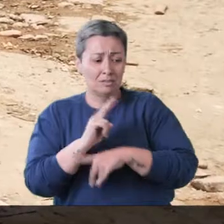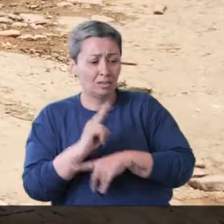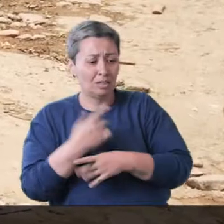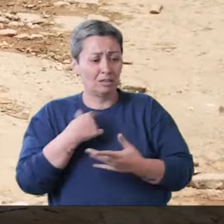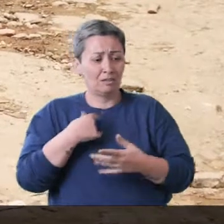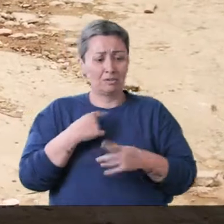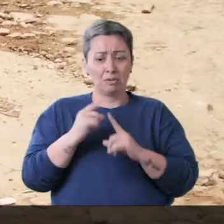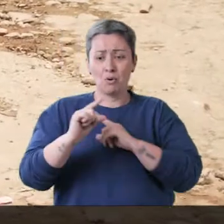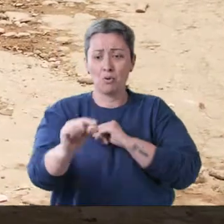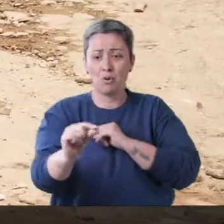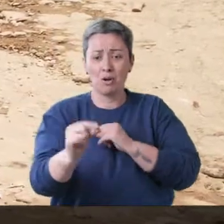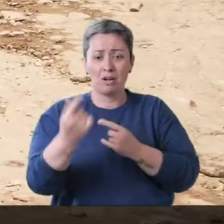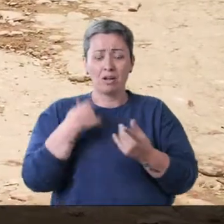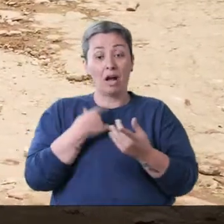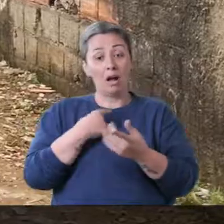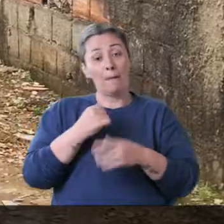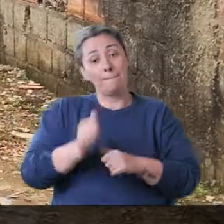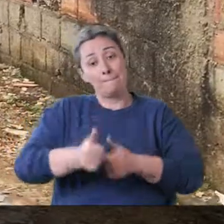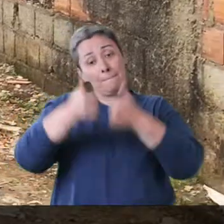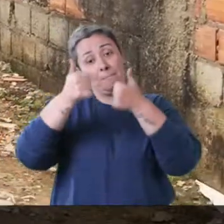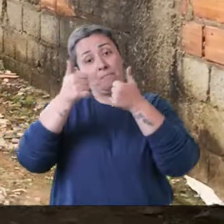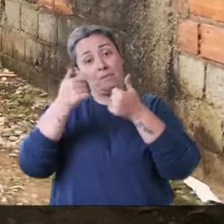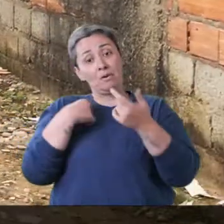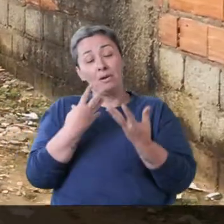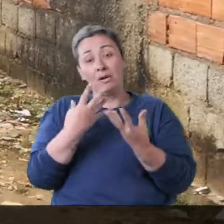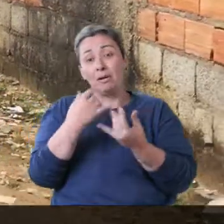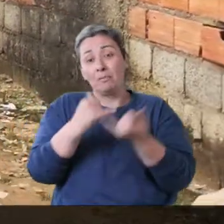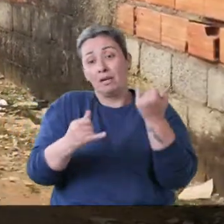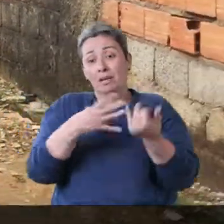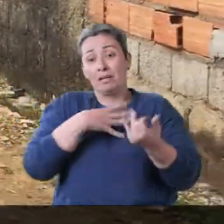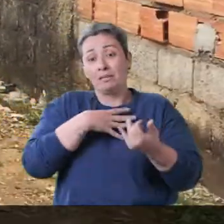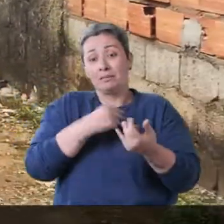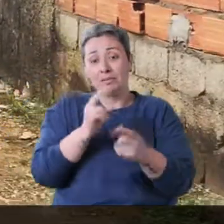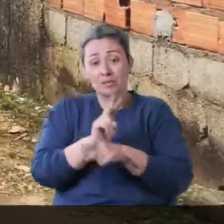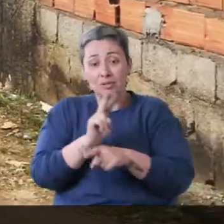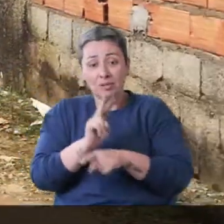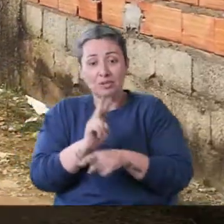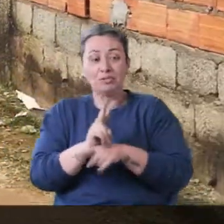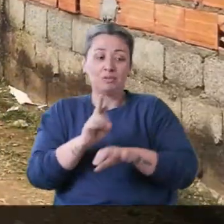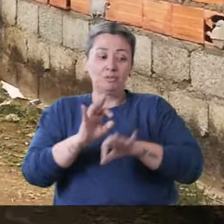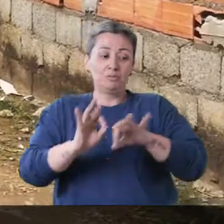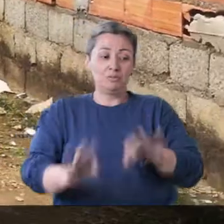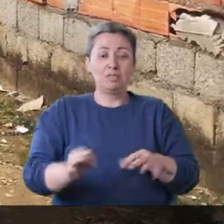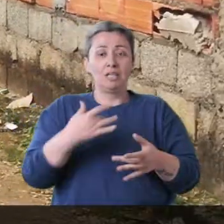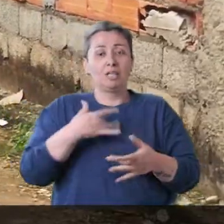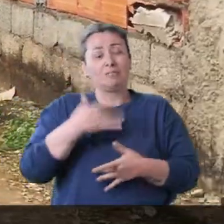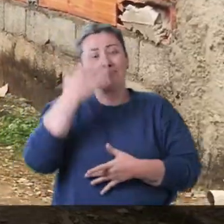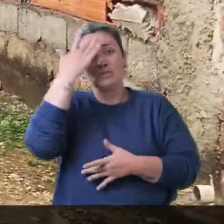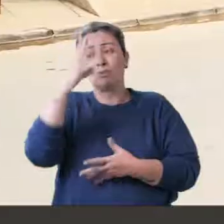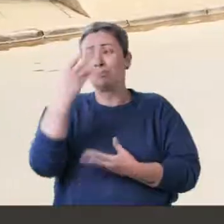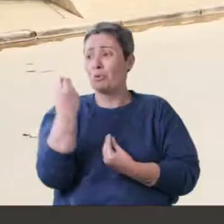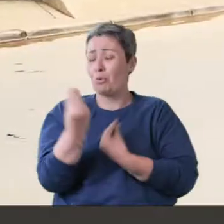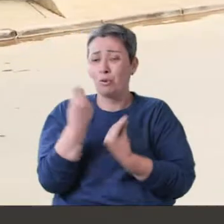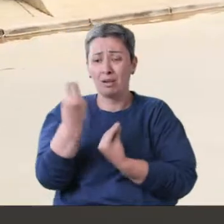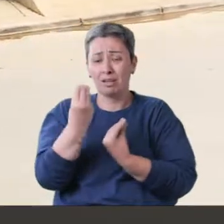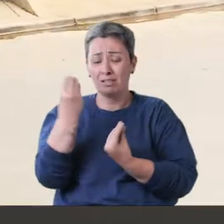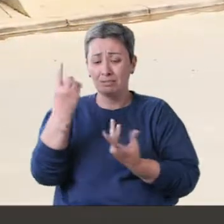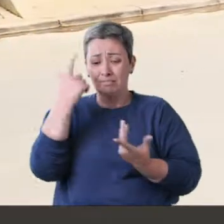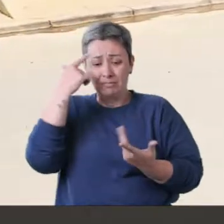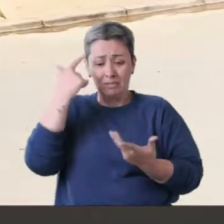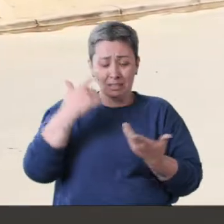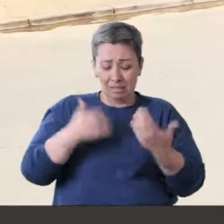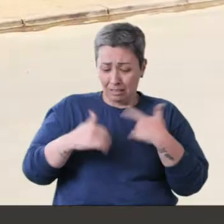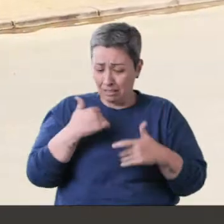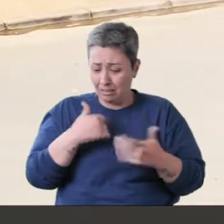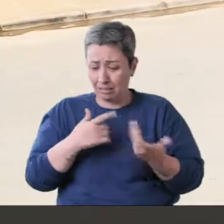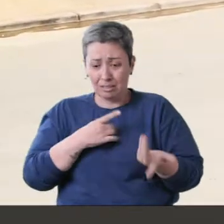ele com a minha vizinha aqui da frente, cuido dele melhor, cuido bem dele como se fosse filho, cuido dele direitinho. Então eu não sabia o